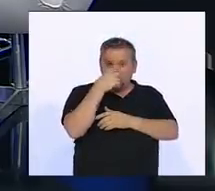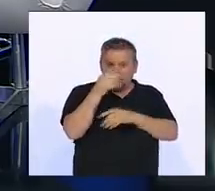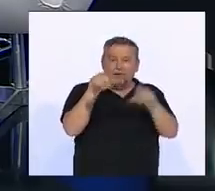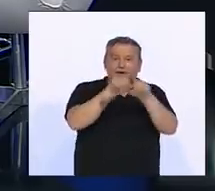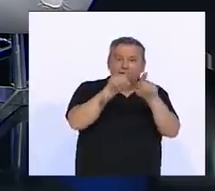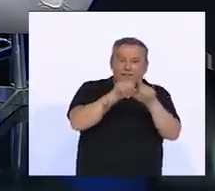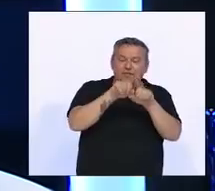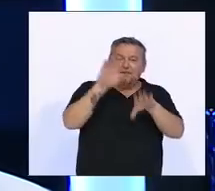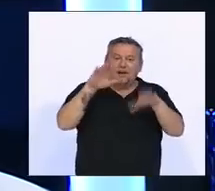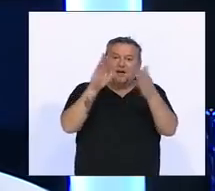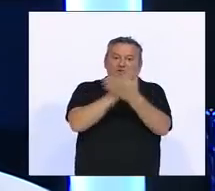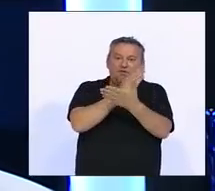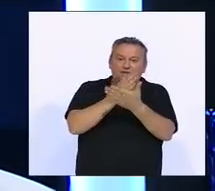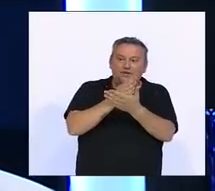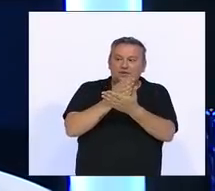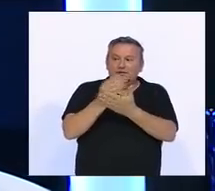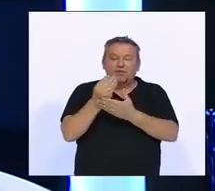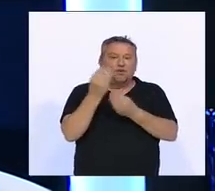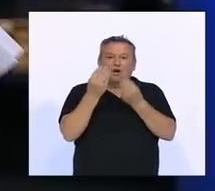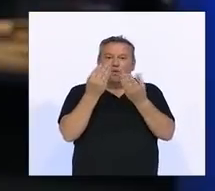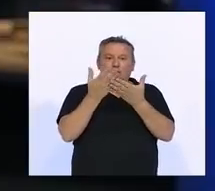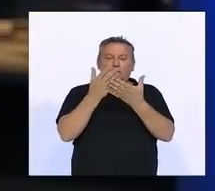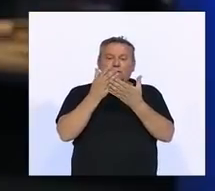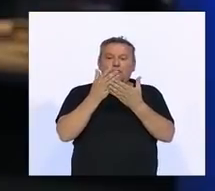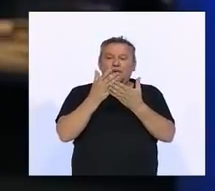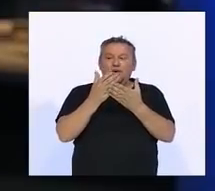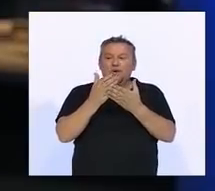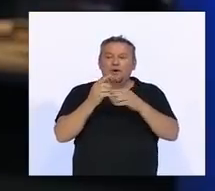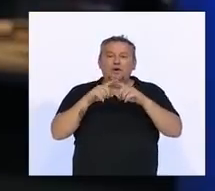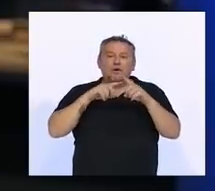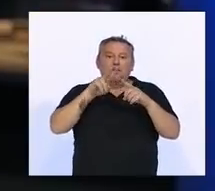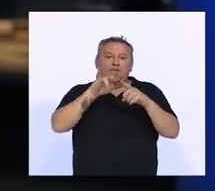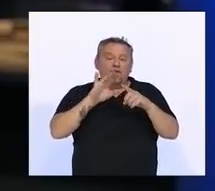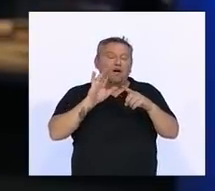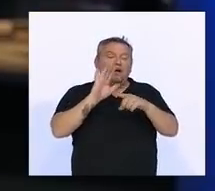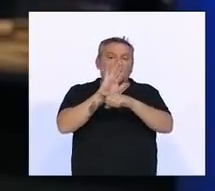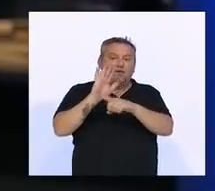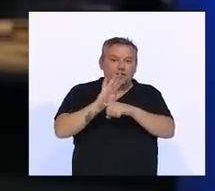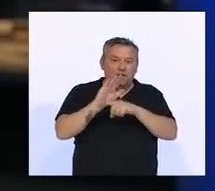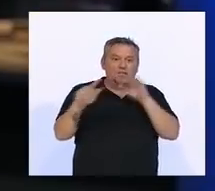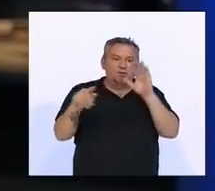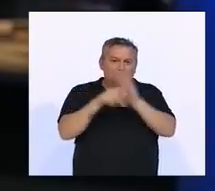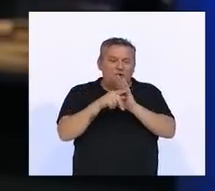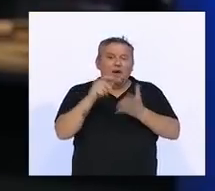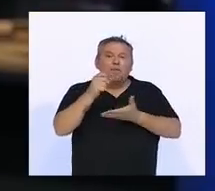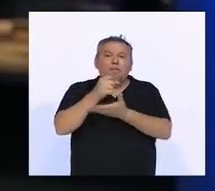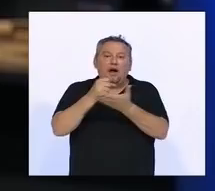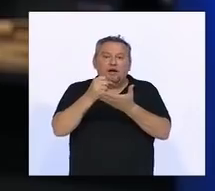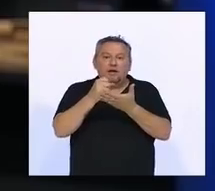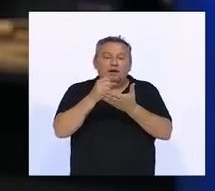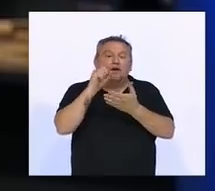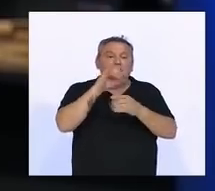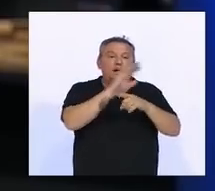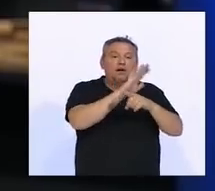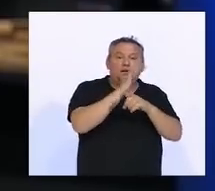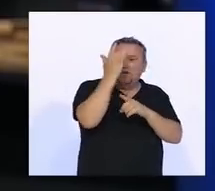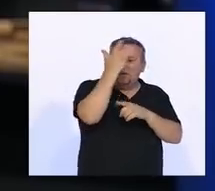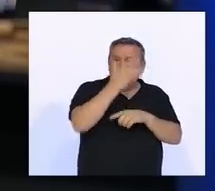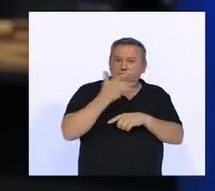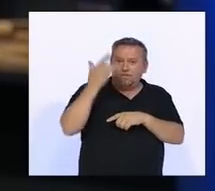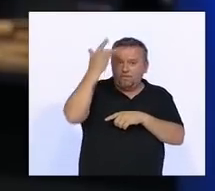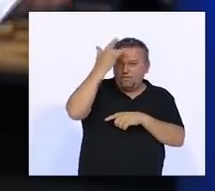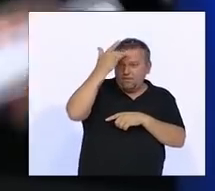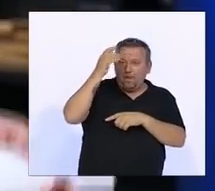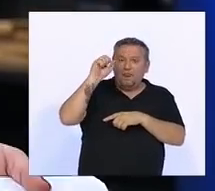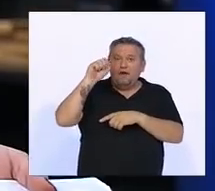cá. Não, tá... O Centrão não tem dono. O Centrão apoia quem vai ajudar a eleger no seu, no sua base. Se apoiar o Haddad, der voto, apoia o Haddad.